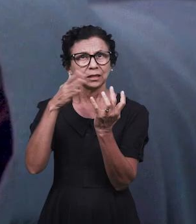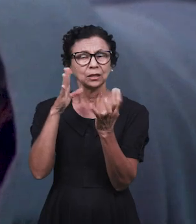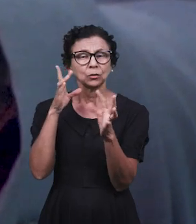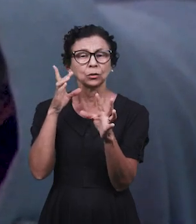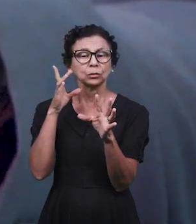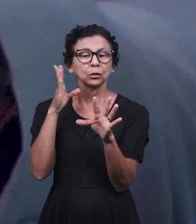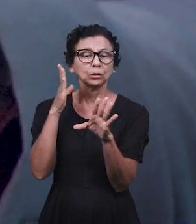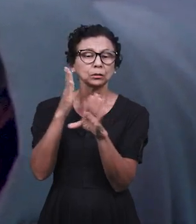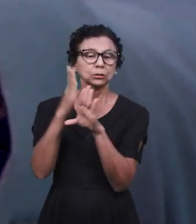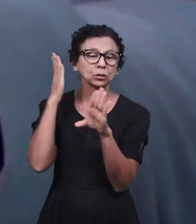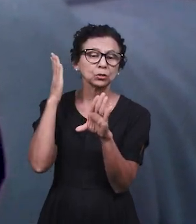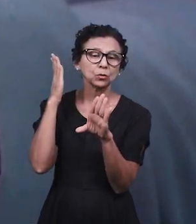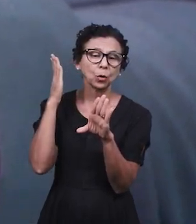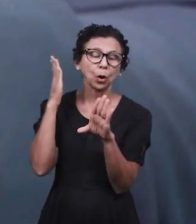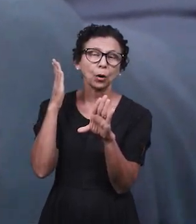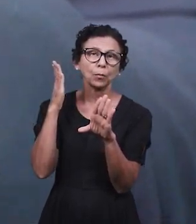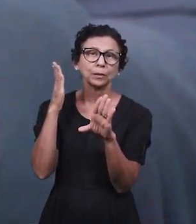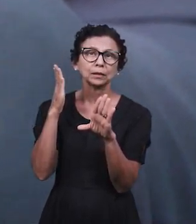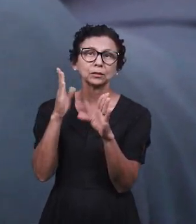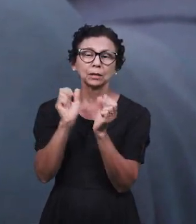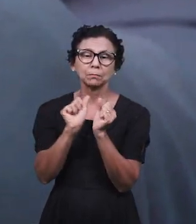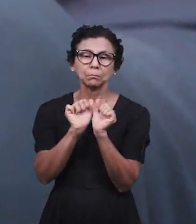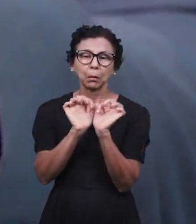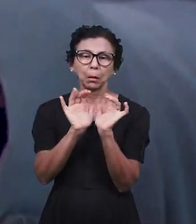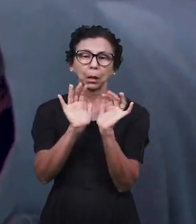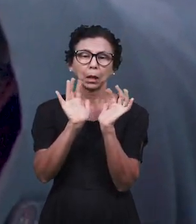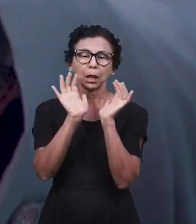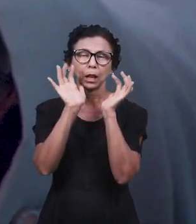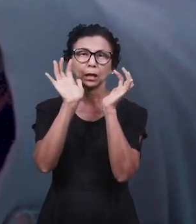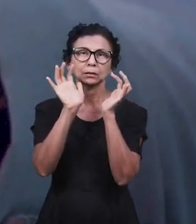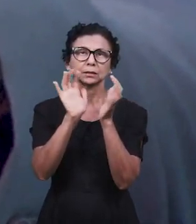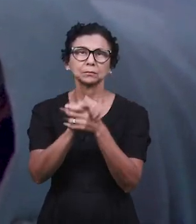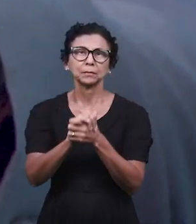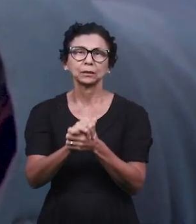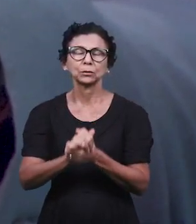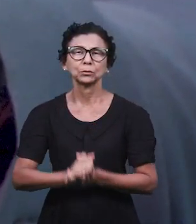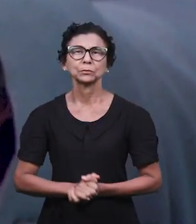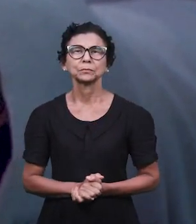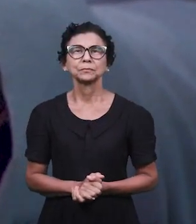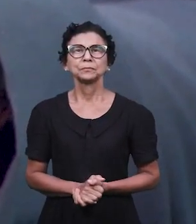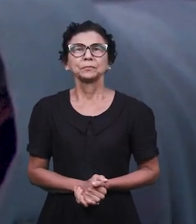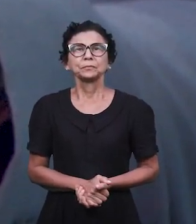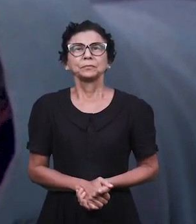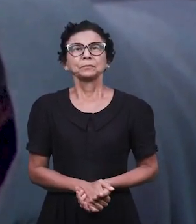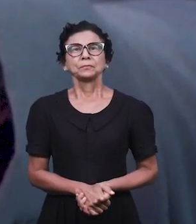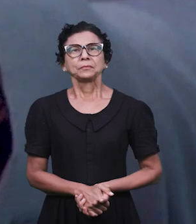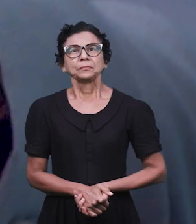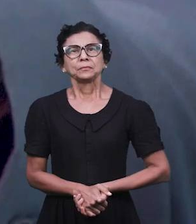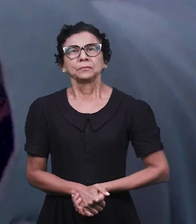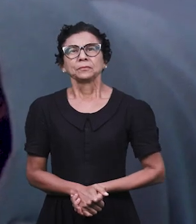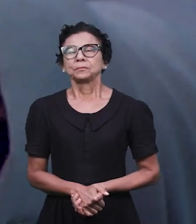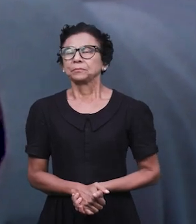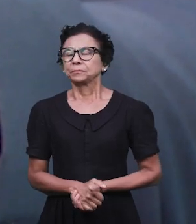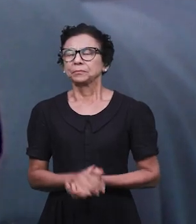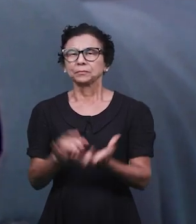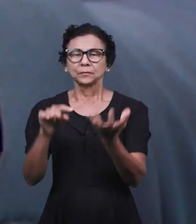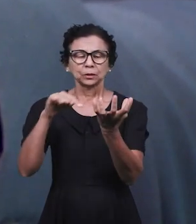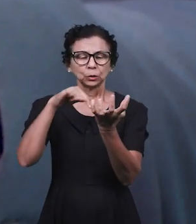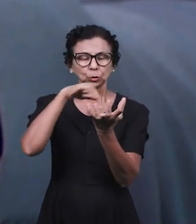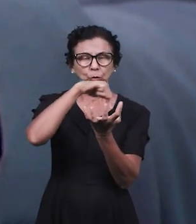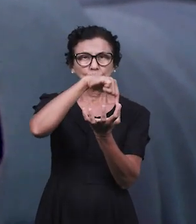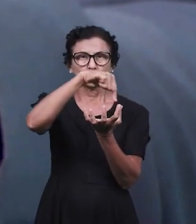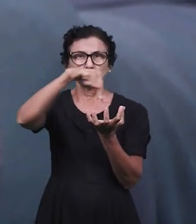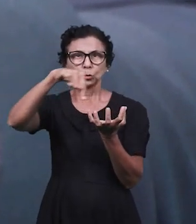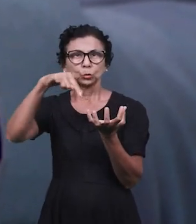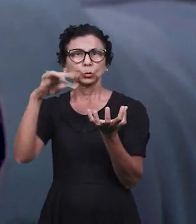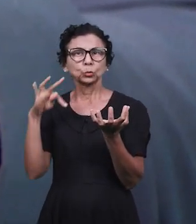e quando a gente vai ver, já está no ápice de dor muito grande. Então a cárie, ela pode pegar